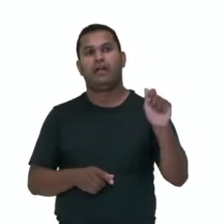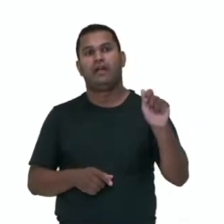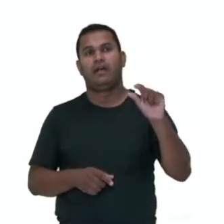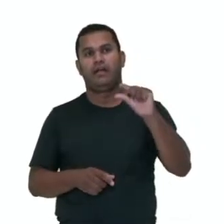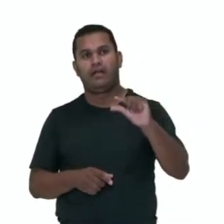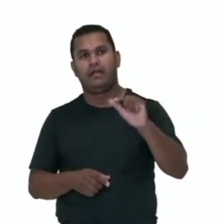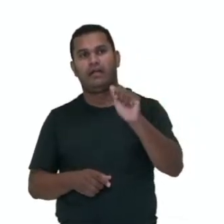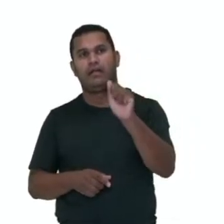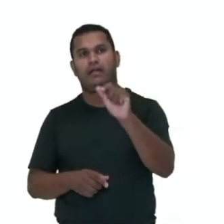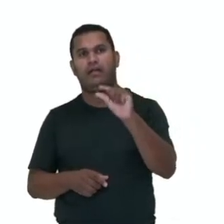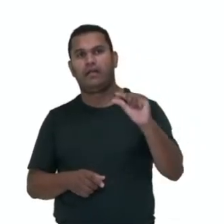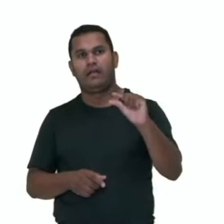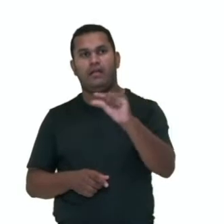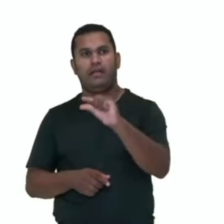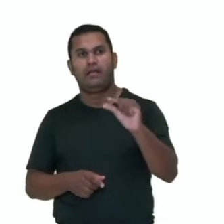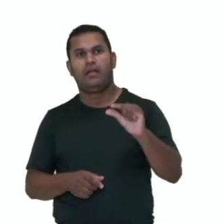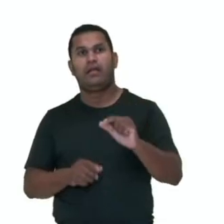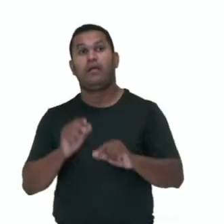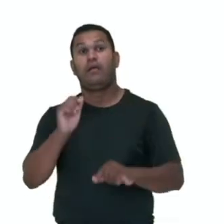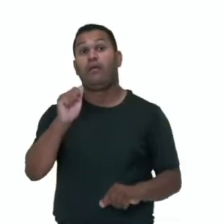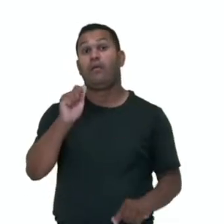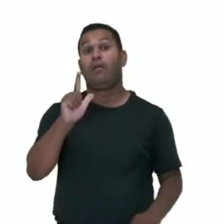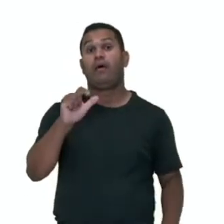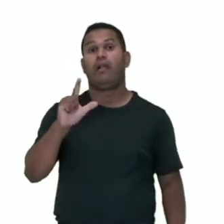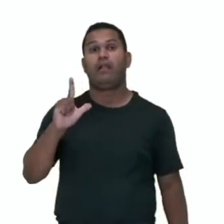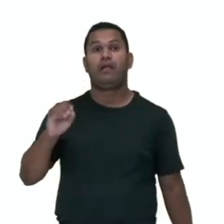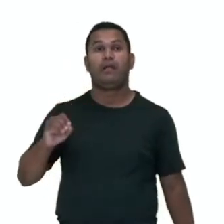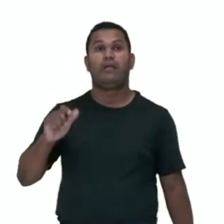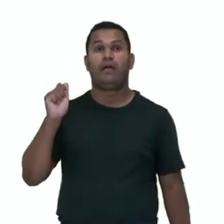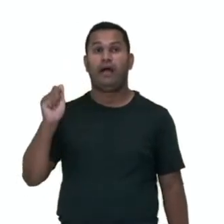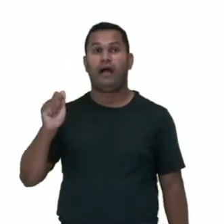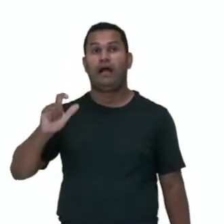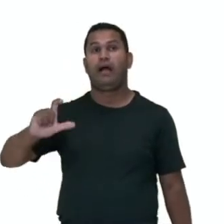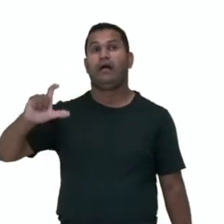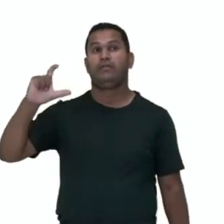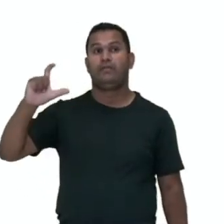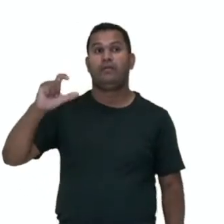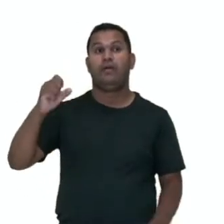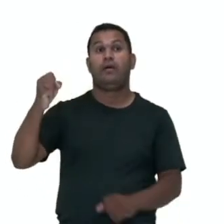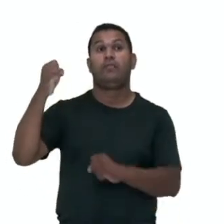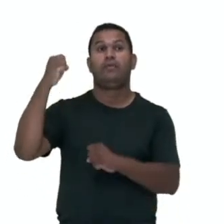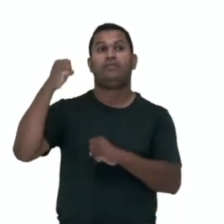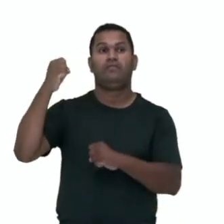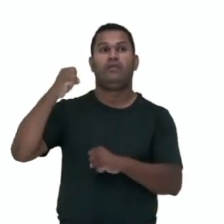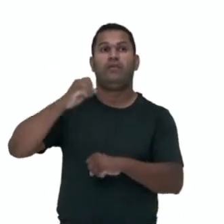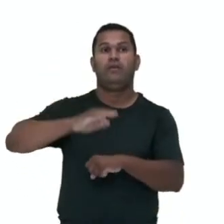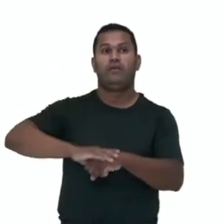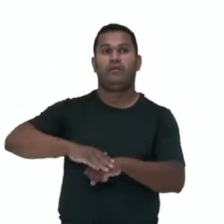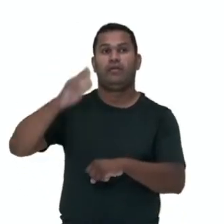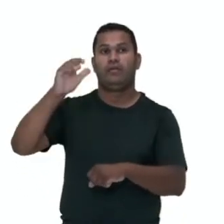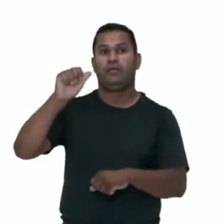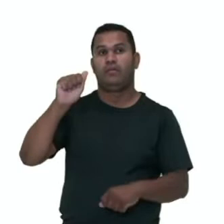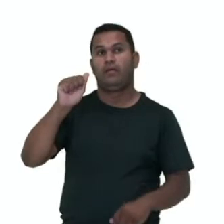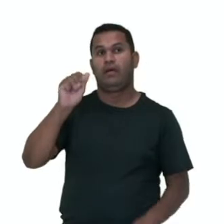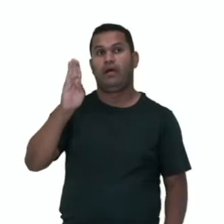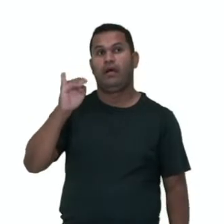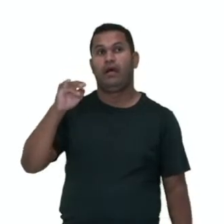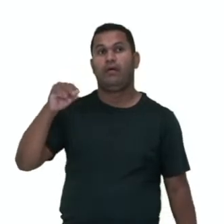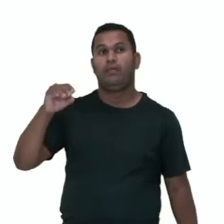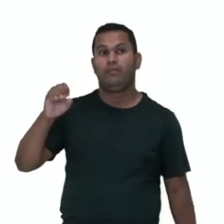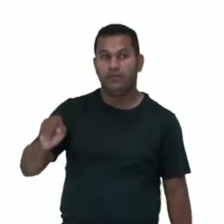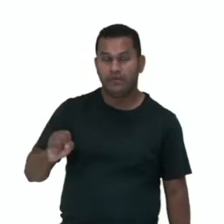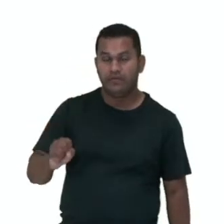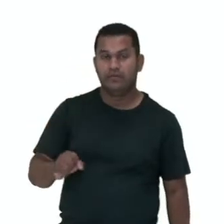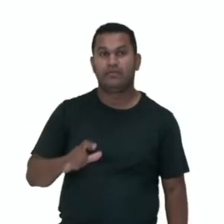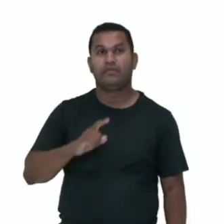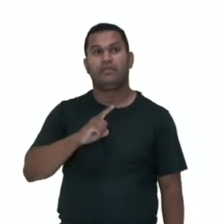ao azinho. Então, indivíduos albinos são aqueles cujo genótipo homozigoto recessivo, azinho-azinho, né? Enquanto que os não